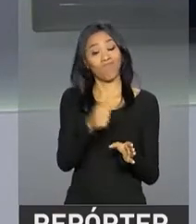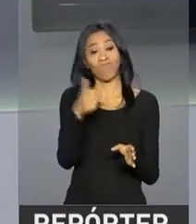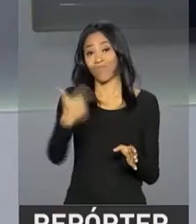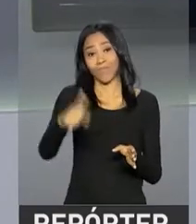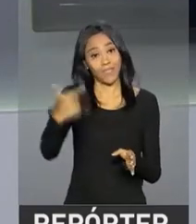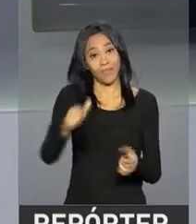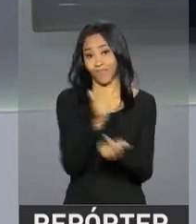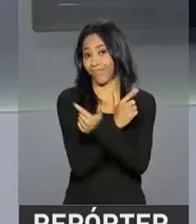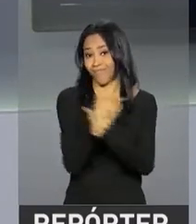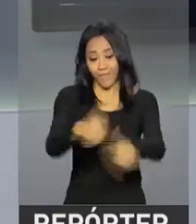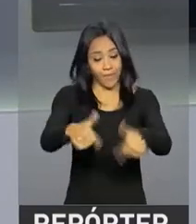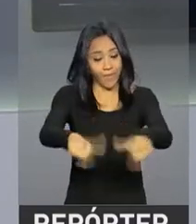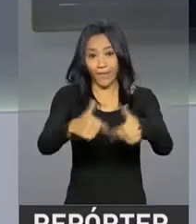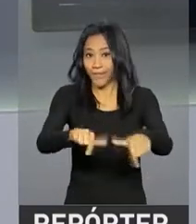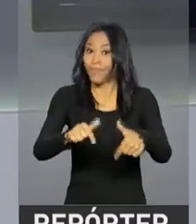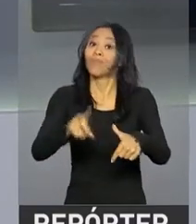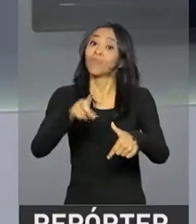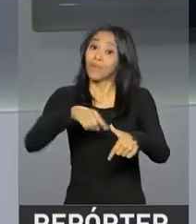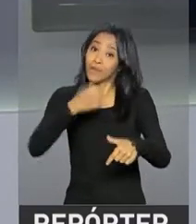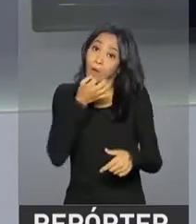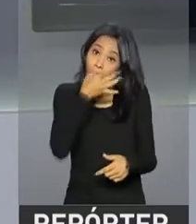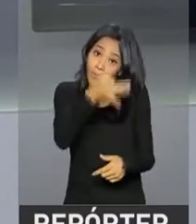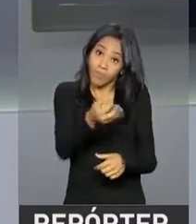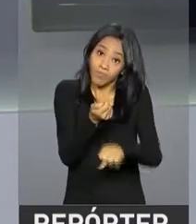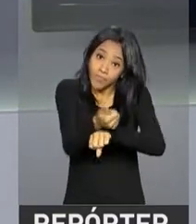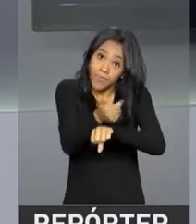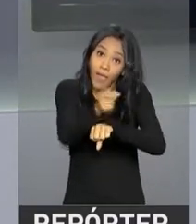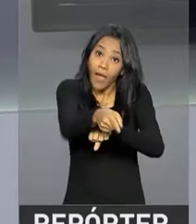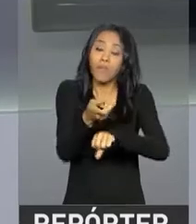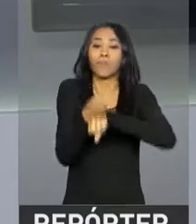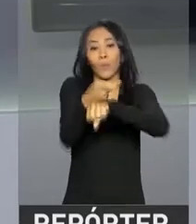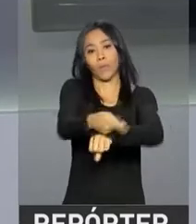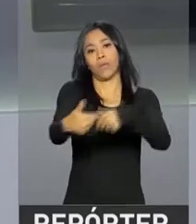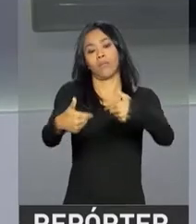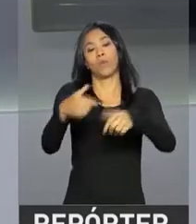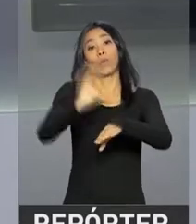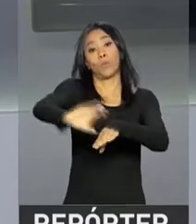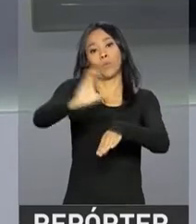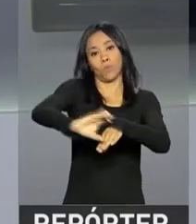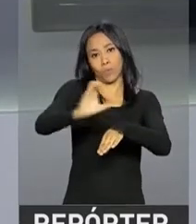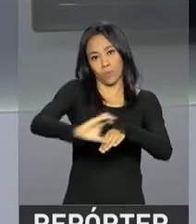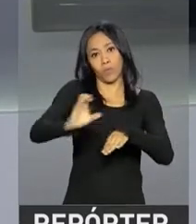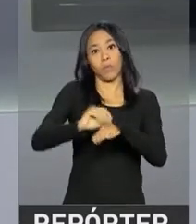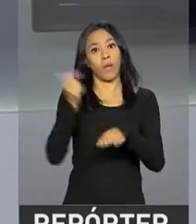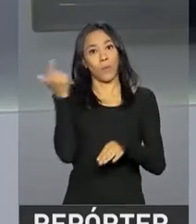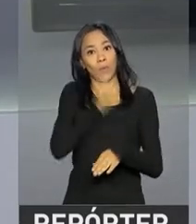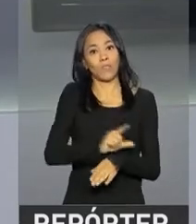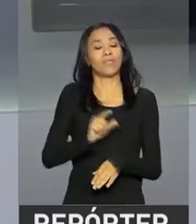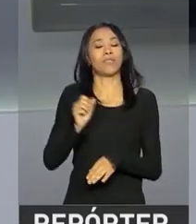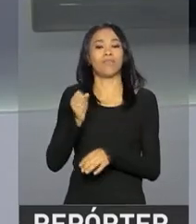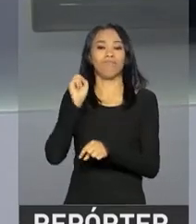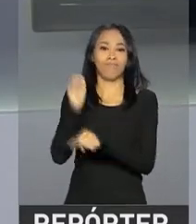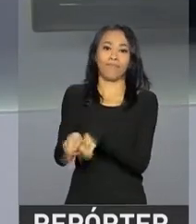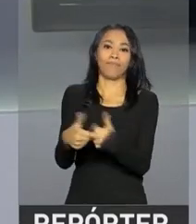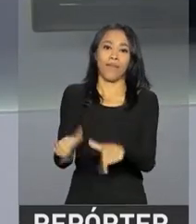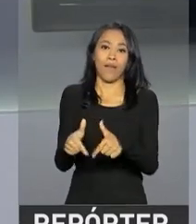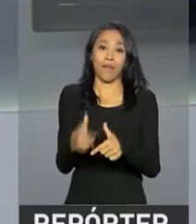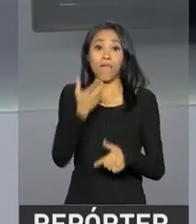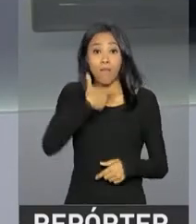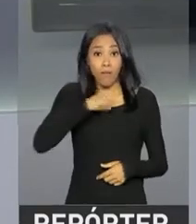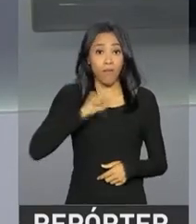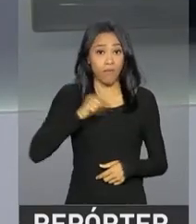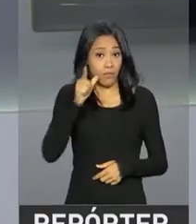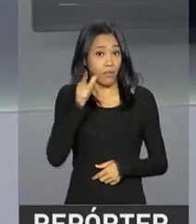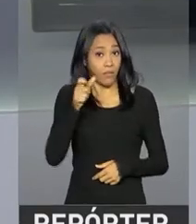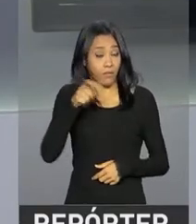dica é buscar um curso profissional para melhorar o currículo e aumentar as chances de conseguir uma vaga de emprego os interessados